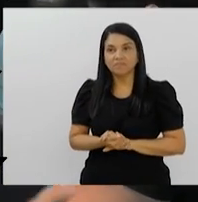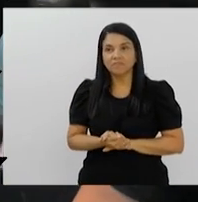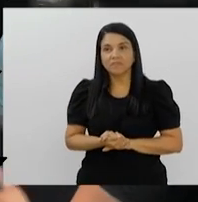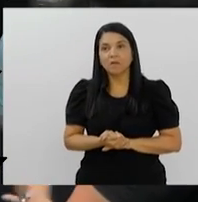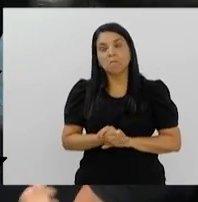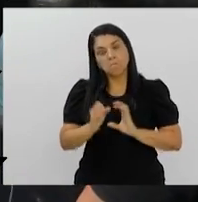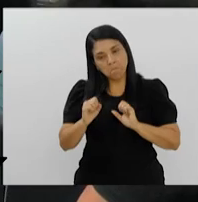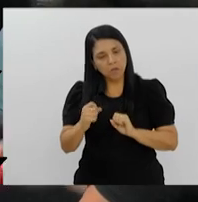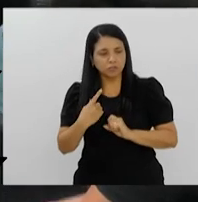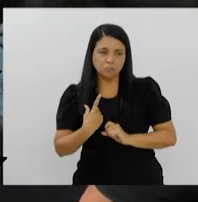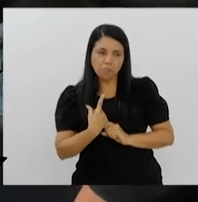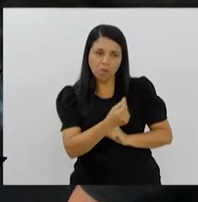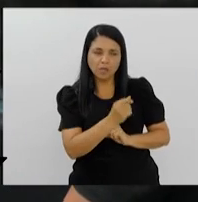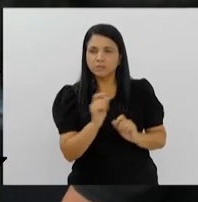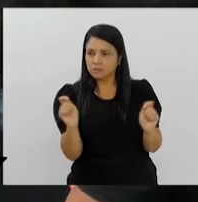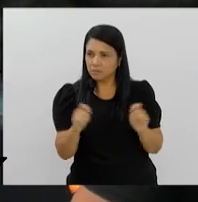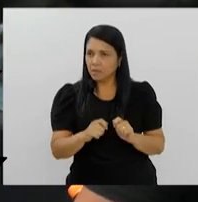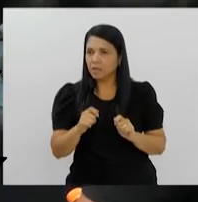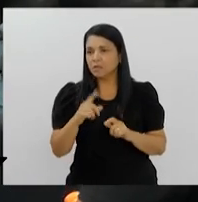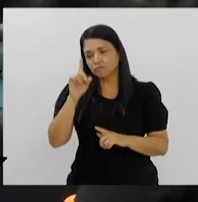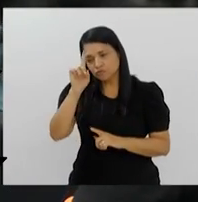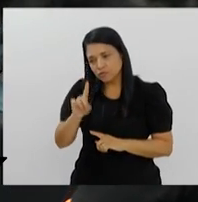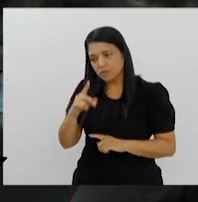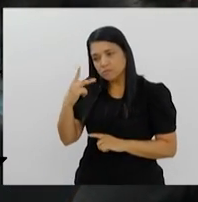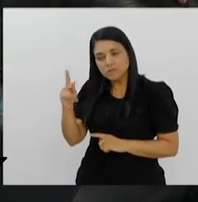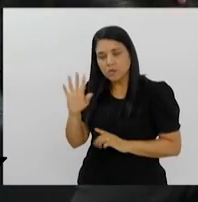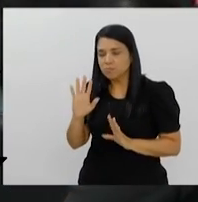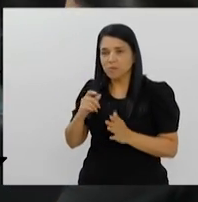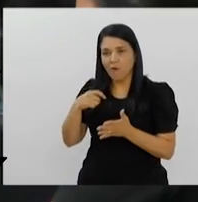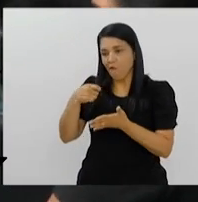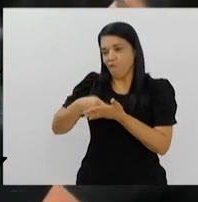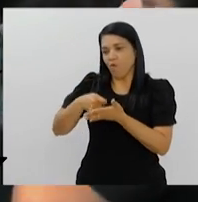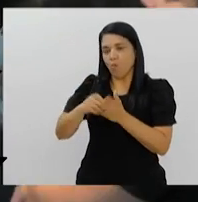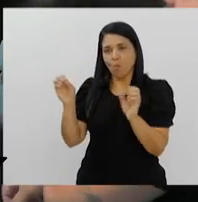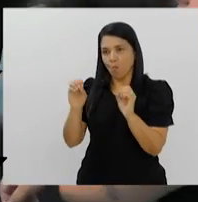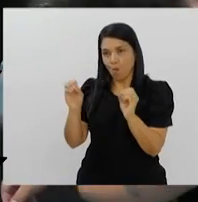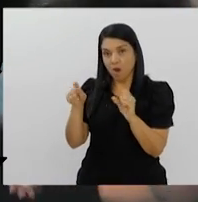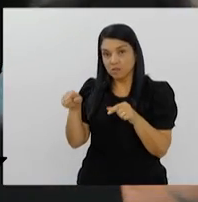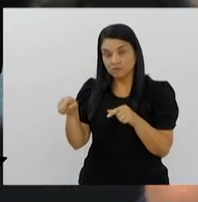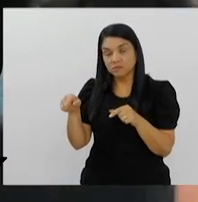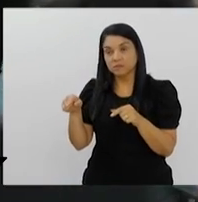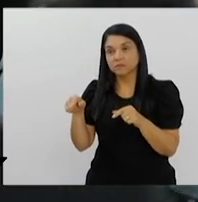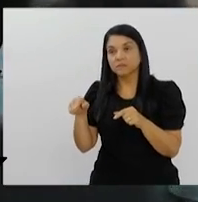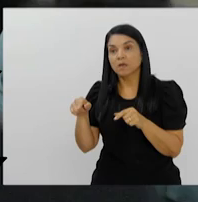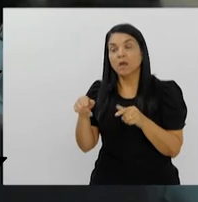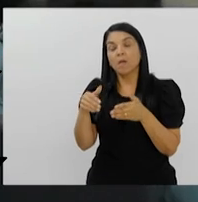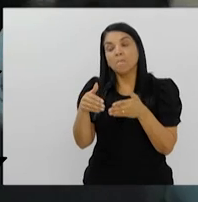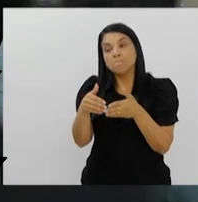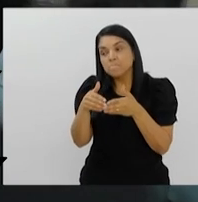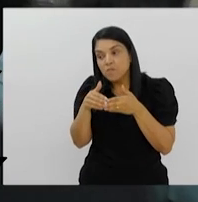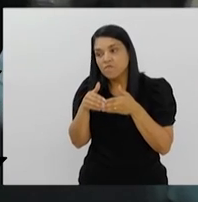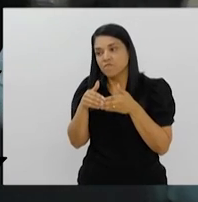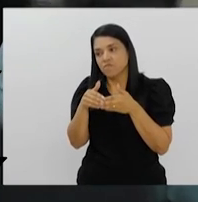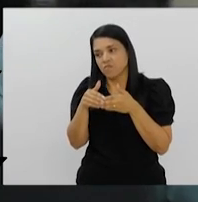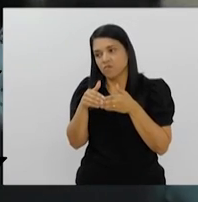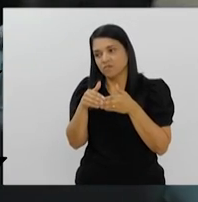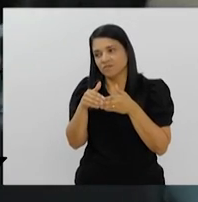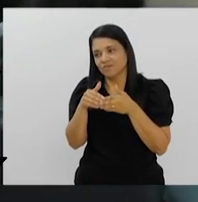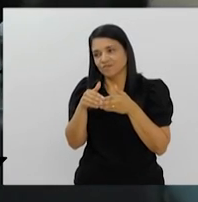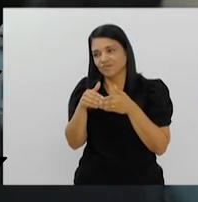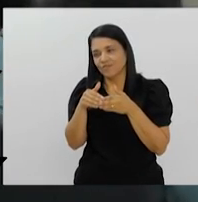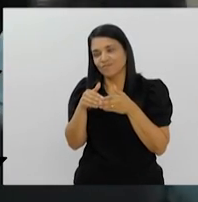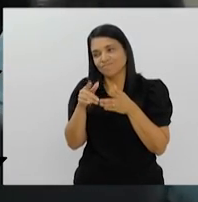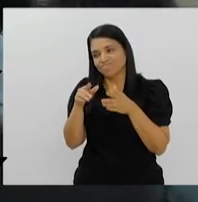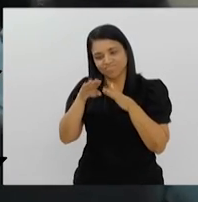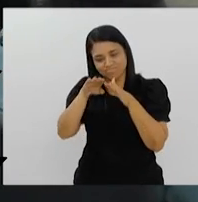quiser ir embora também é garantido esse direito ninguém tá forçando o seu nada não mas mas por favor só não só não subestime a nossa